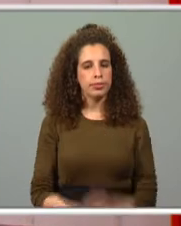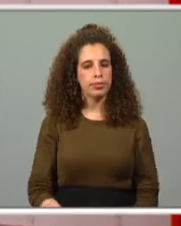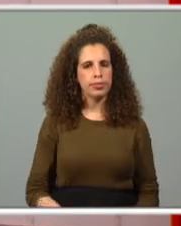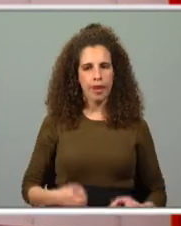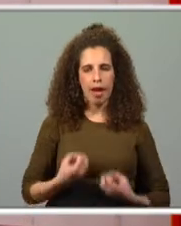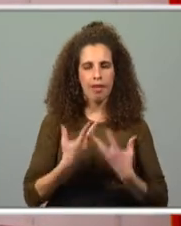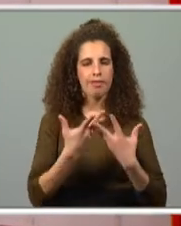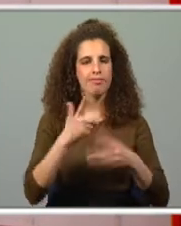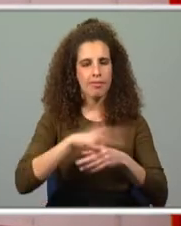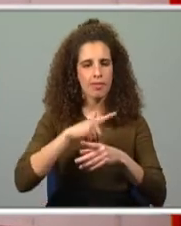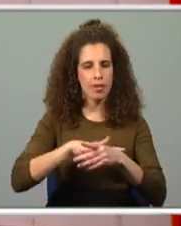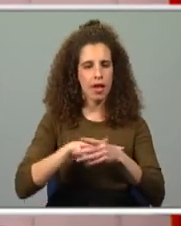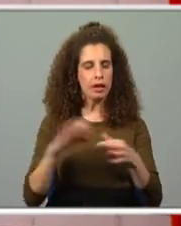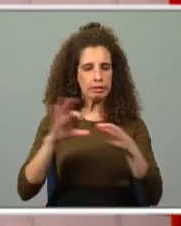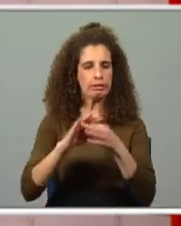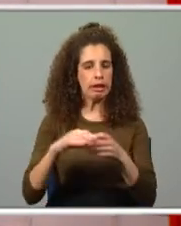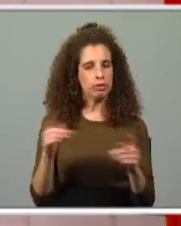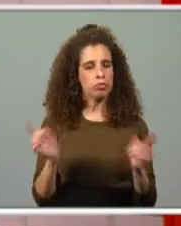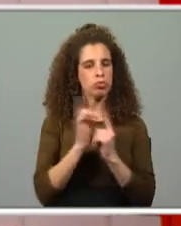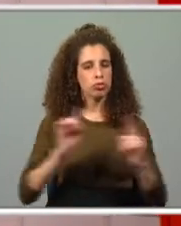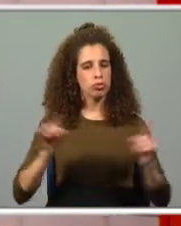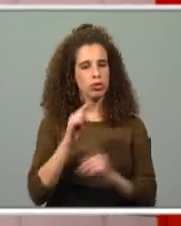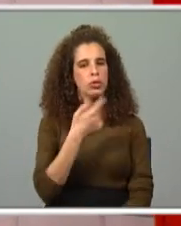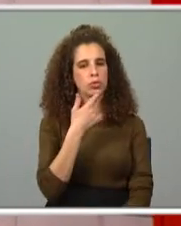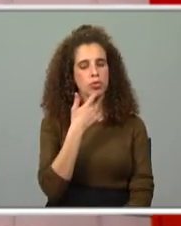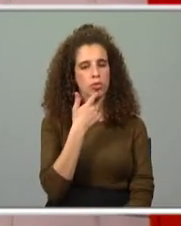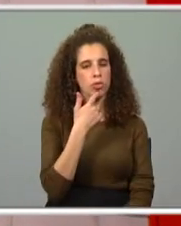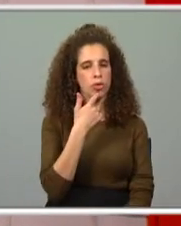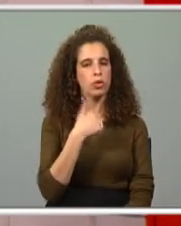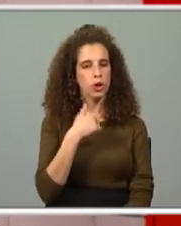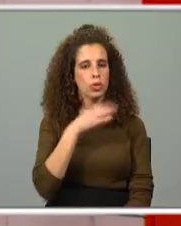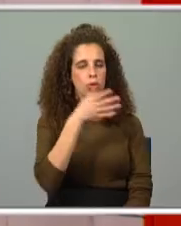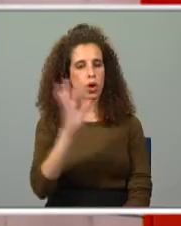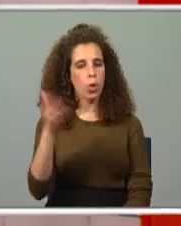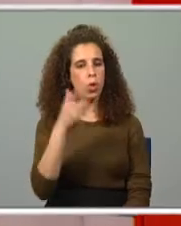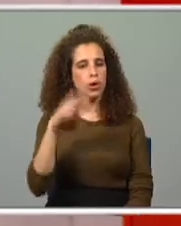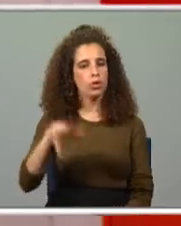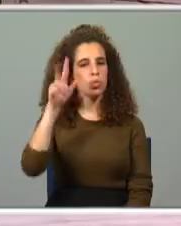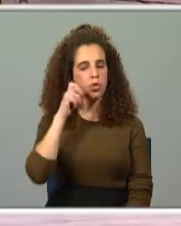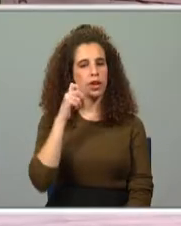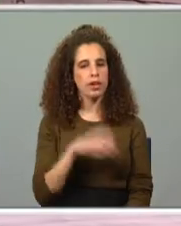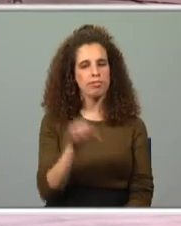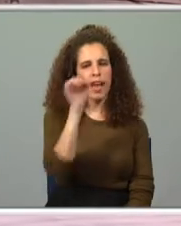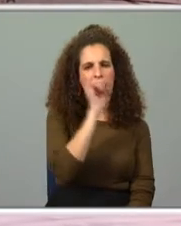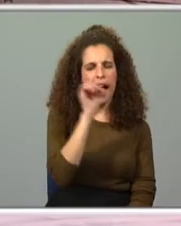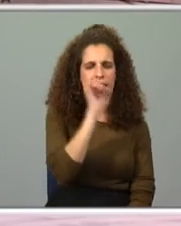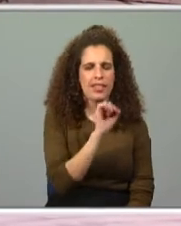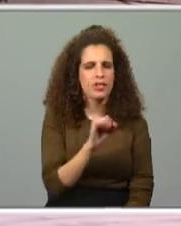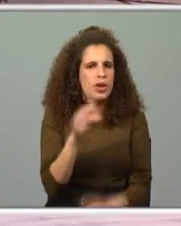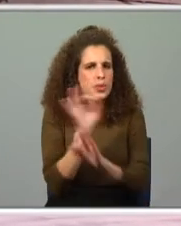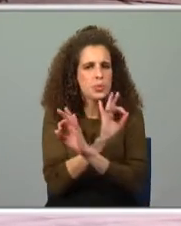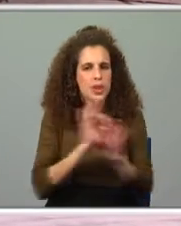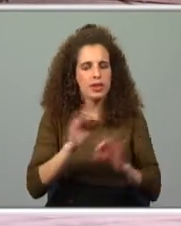excentricidades para a época em termos de composição, e vocês vão perceber o que é que eu estou a dizer quando ouvirem esta cantora espetacular. Estou